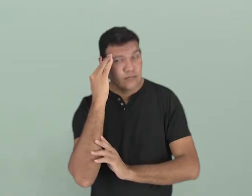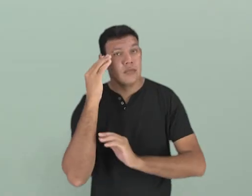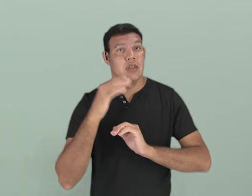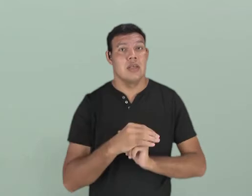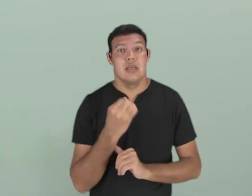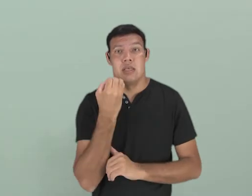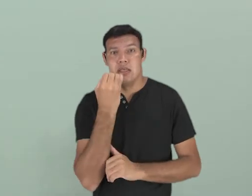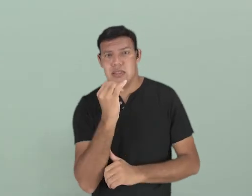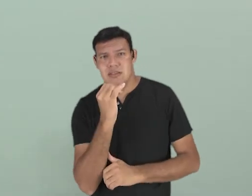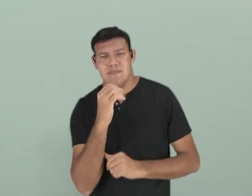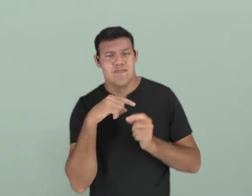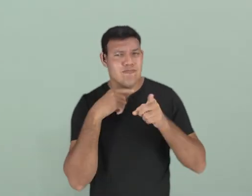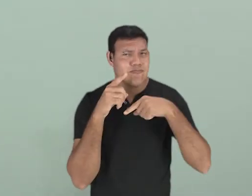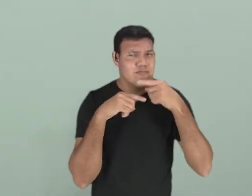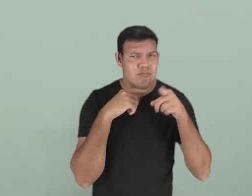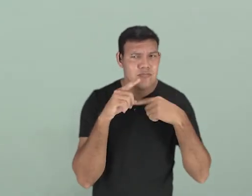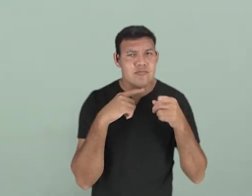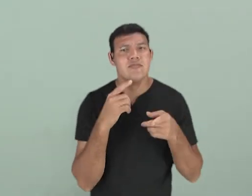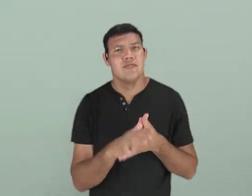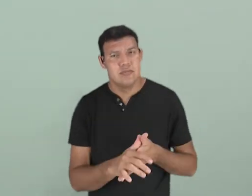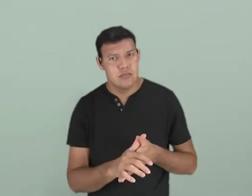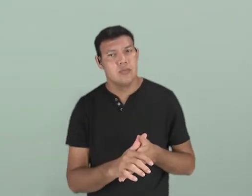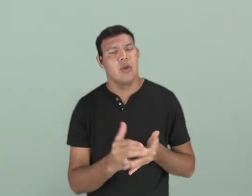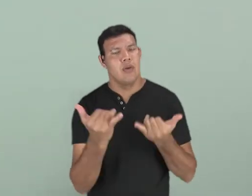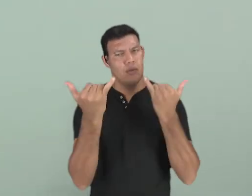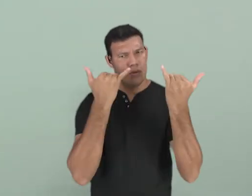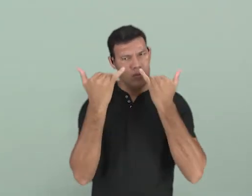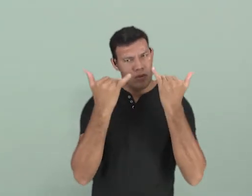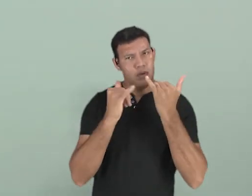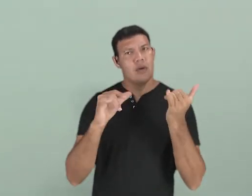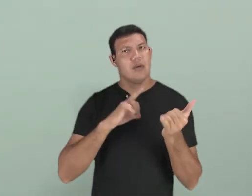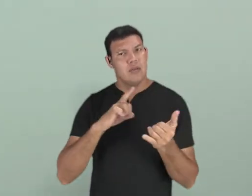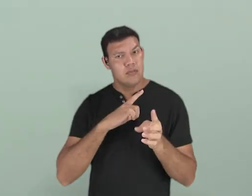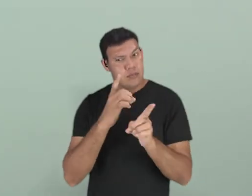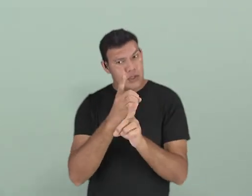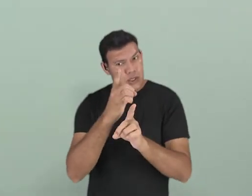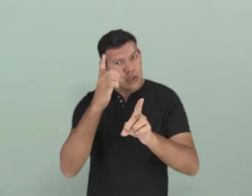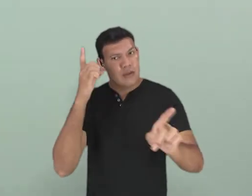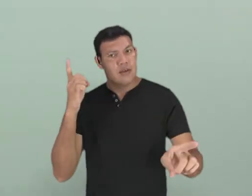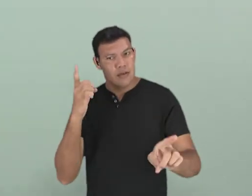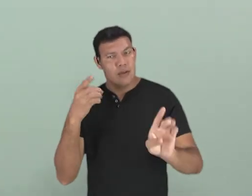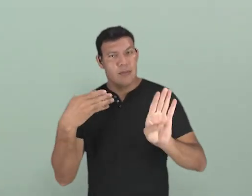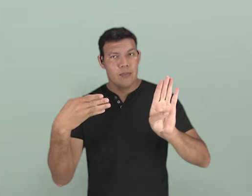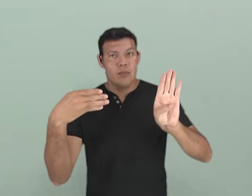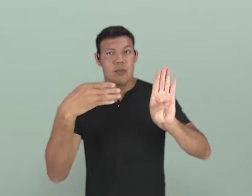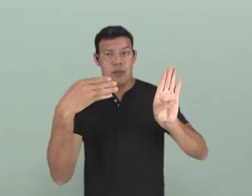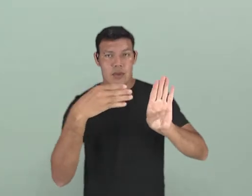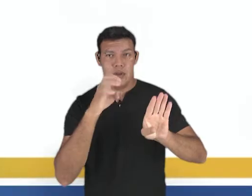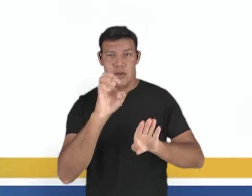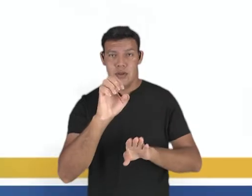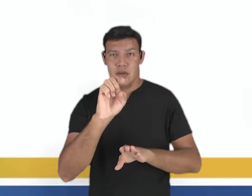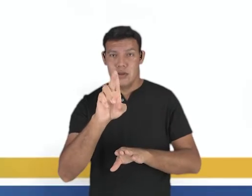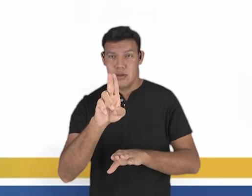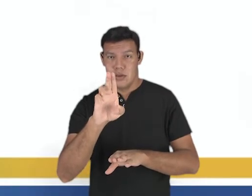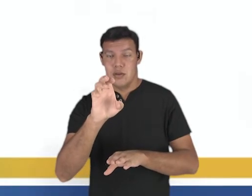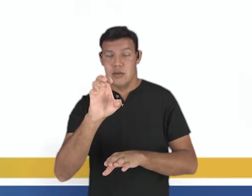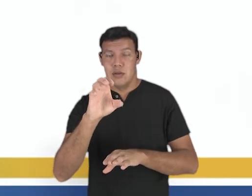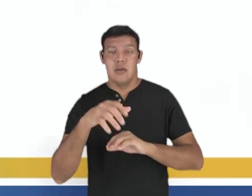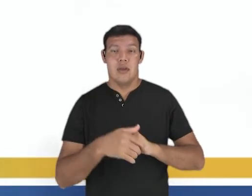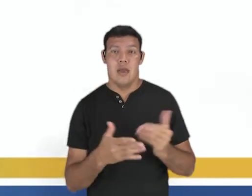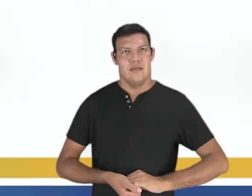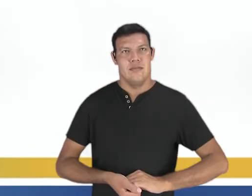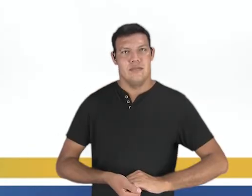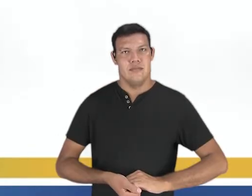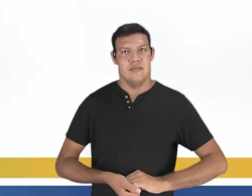se não compreendeu, já sabe que vocês têm muitas informações que vocês poderão encontrar lá na plataforma Eduque. Vamos para a atividade